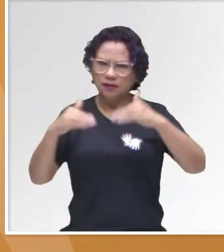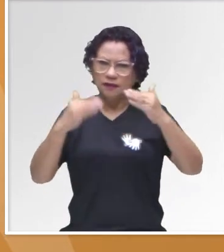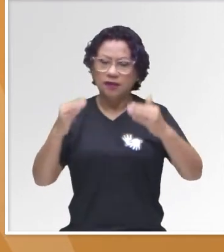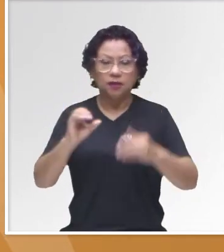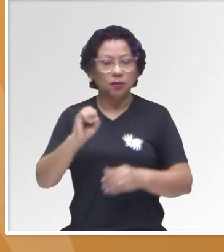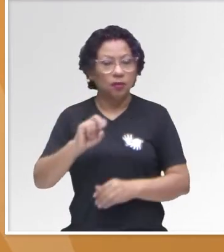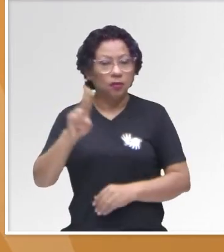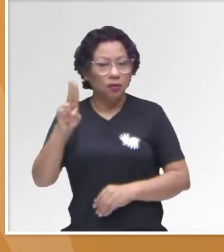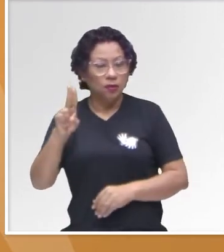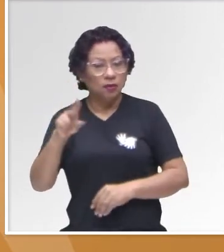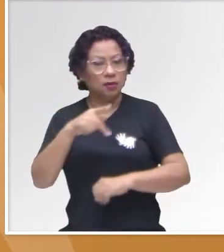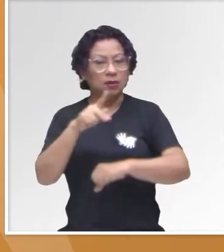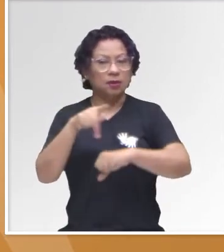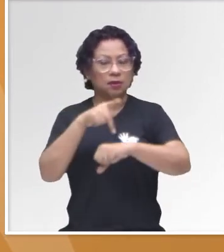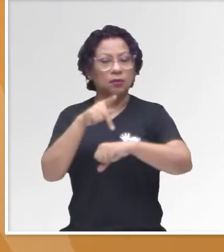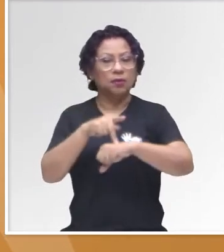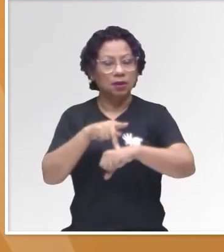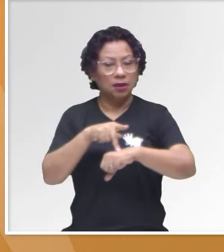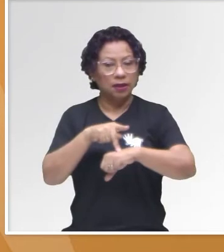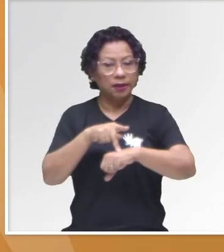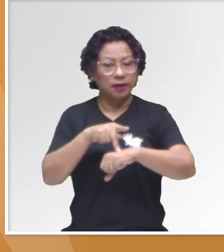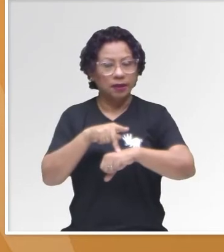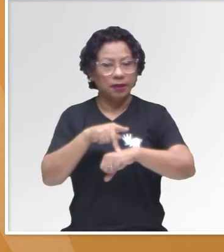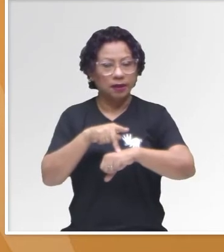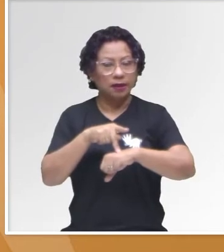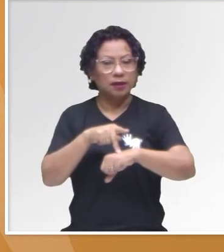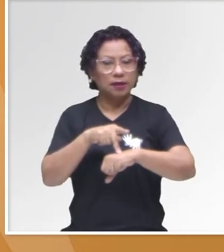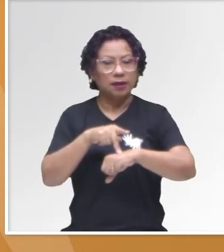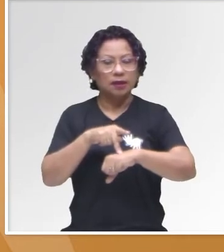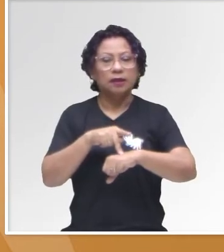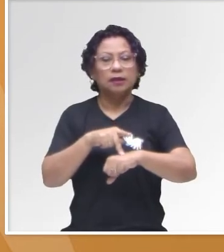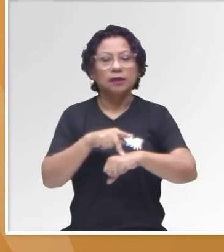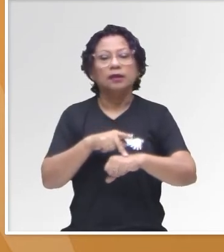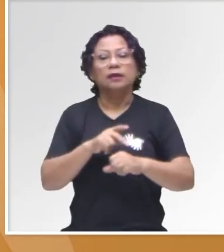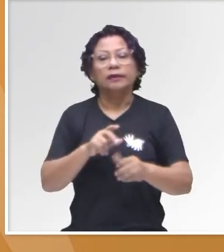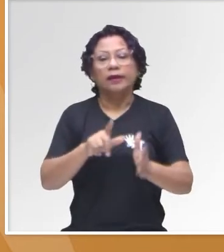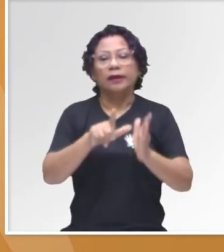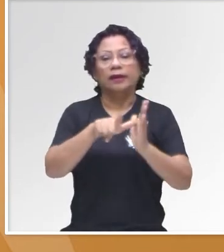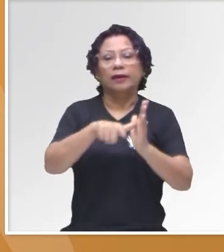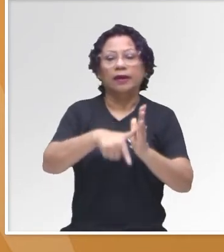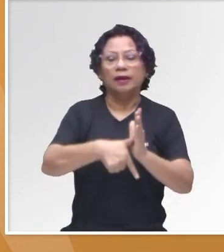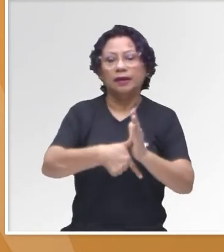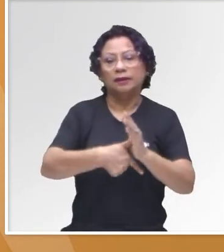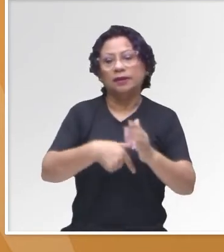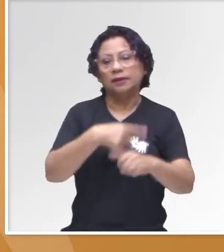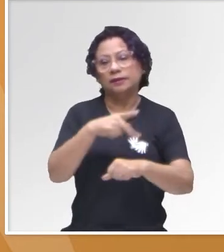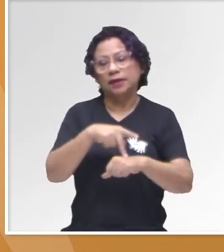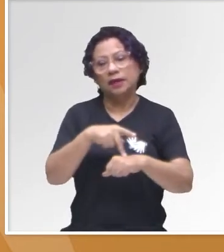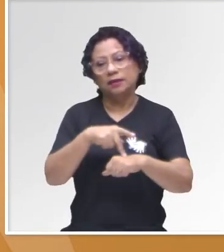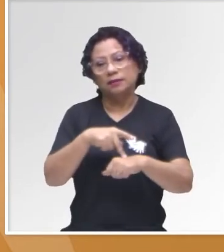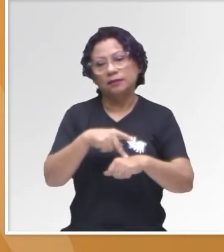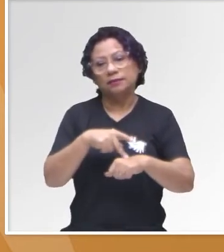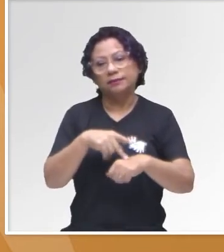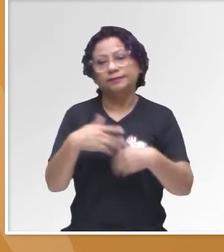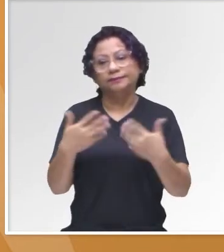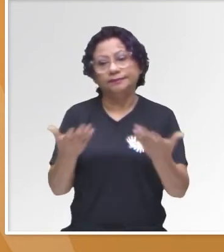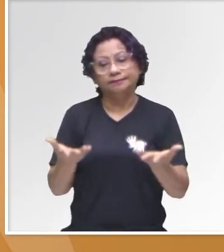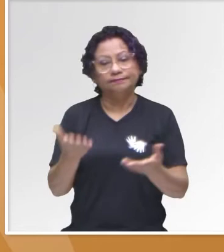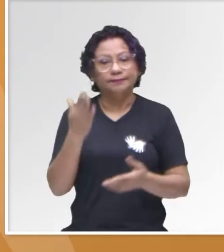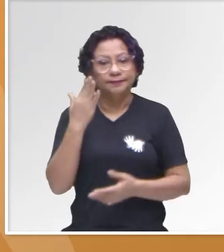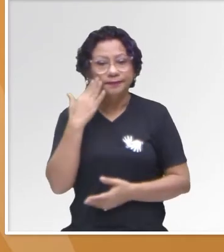um país, aí, como a gente colocou para vocês, né, um país emergente ou um país em desenvolvimento. Por muito